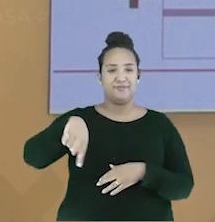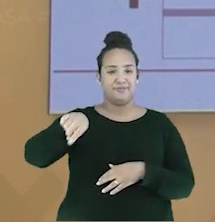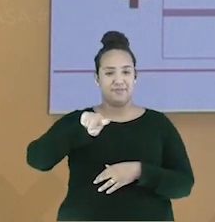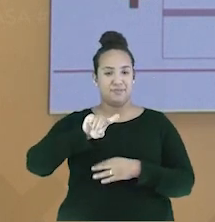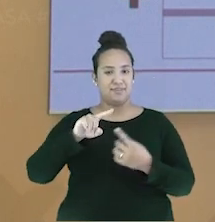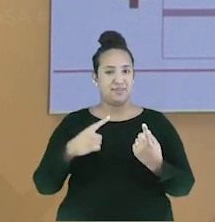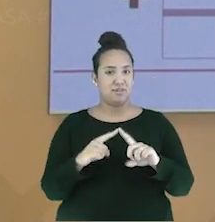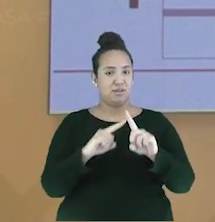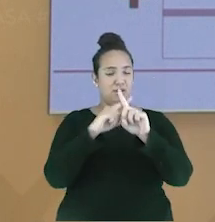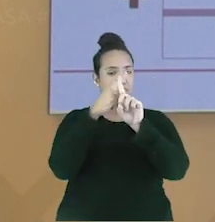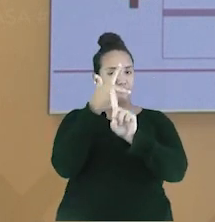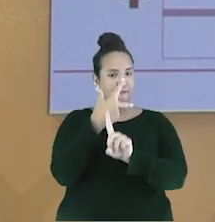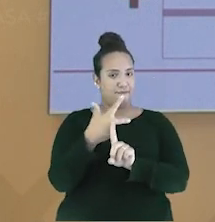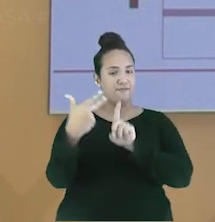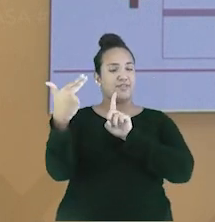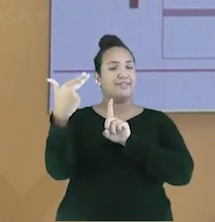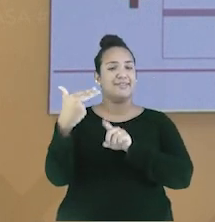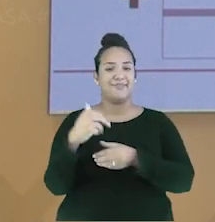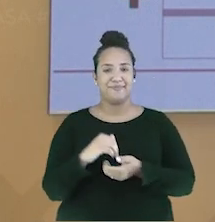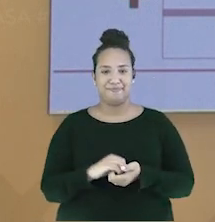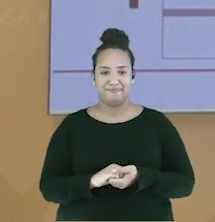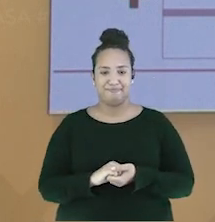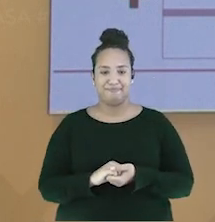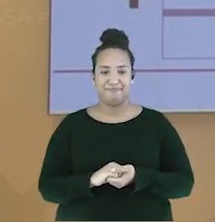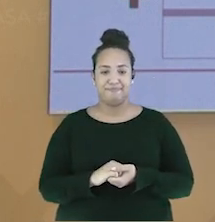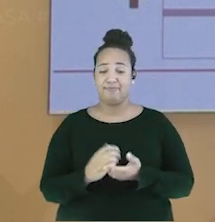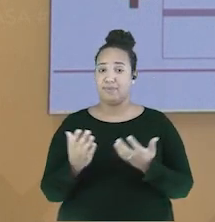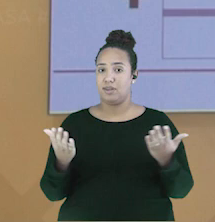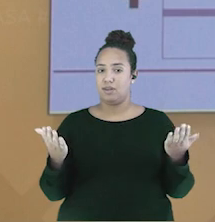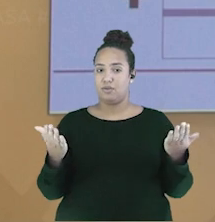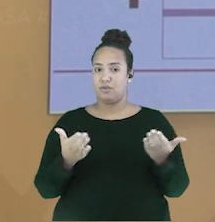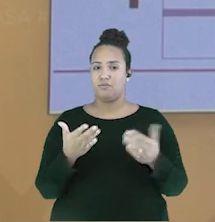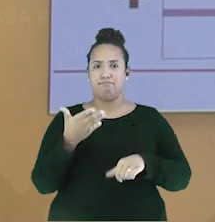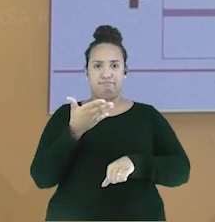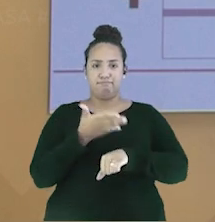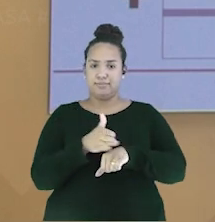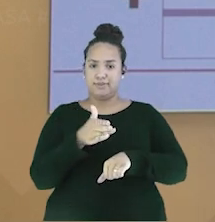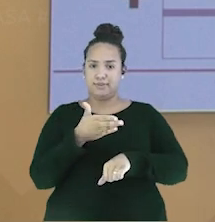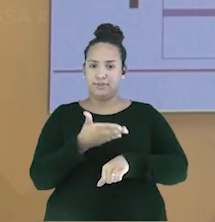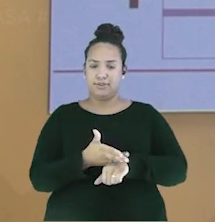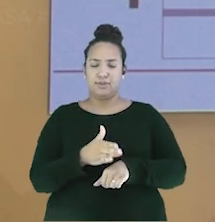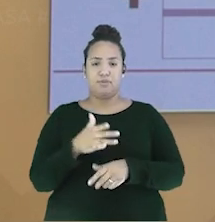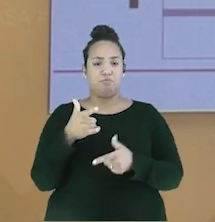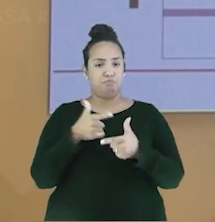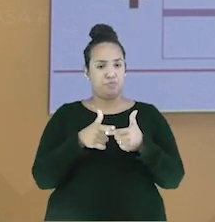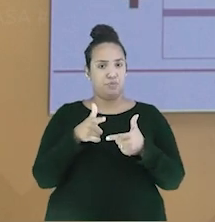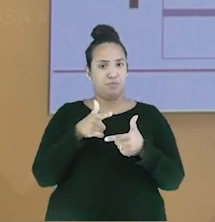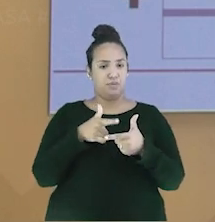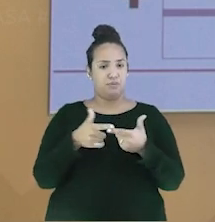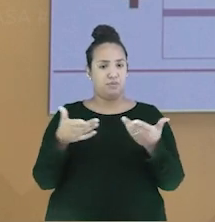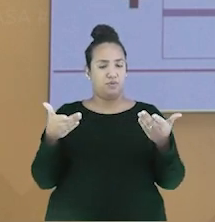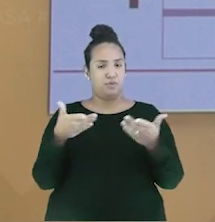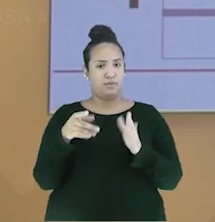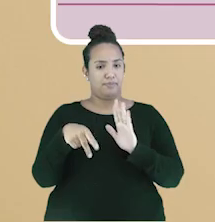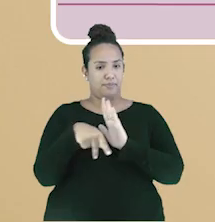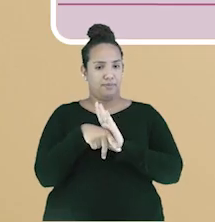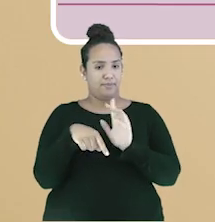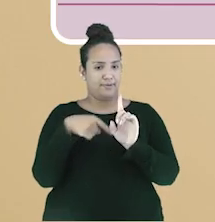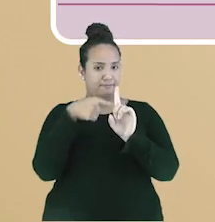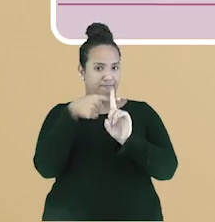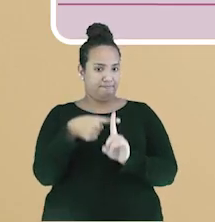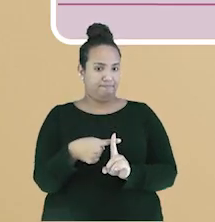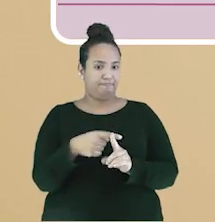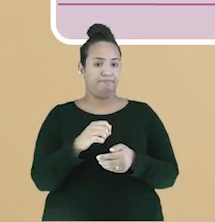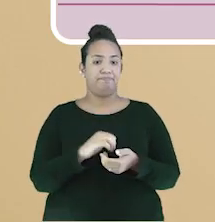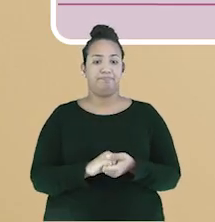nosso campeonato. Agora, vamos praticar resolvendo um problema envolvendo a adição?